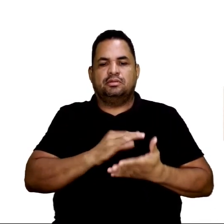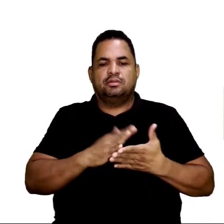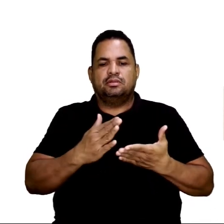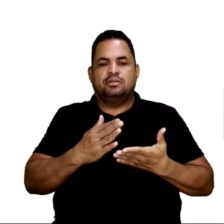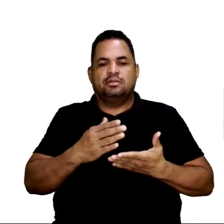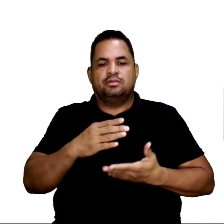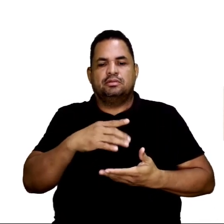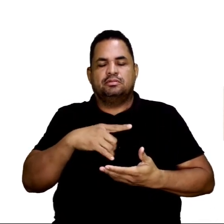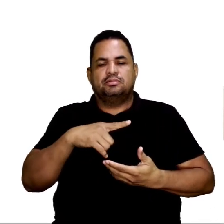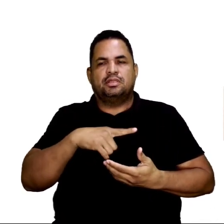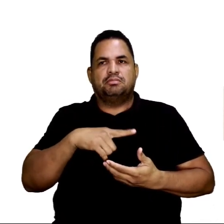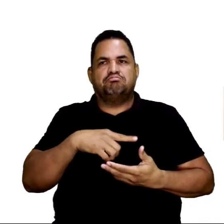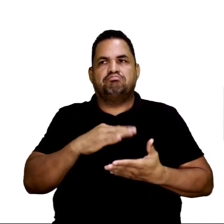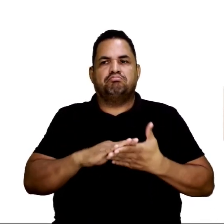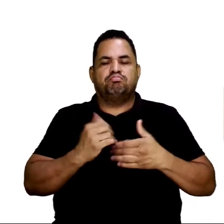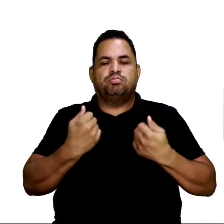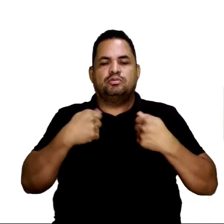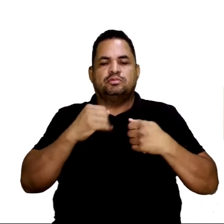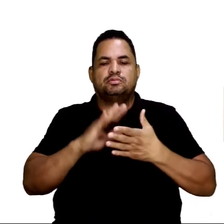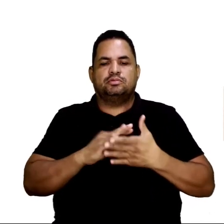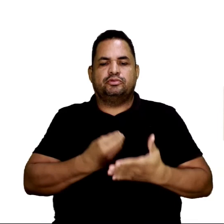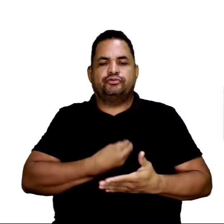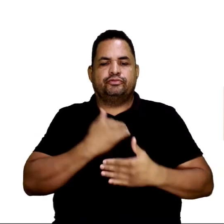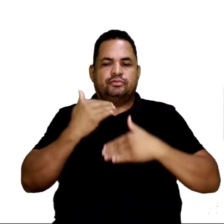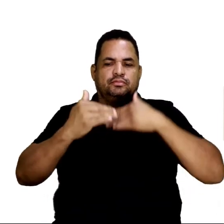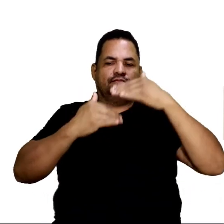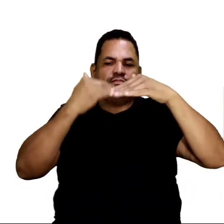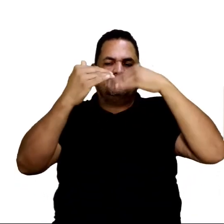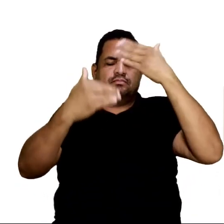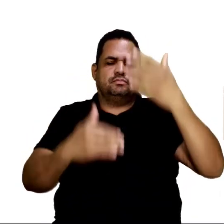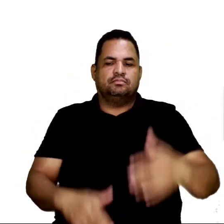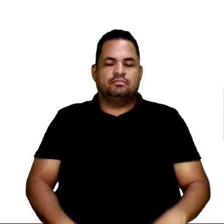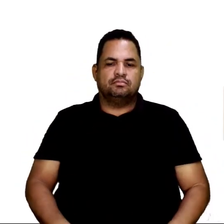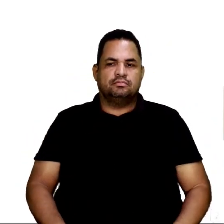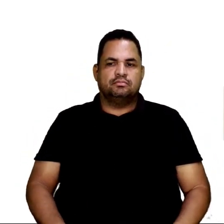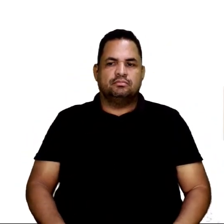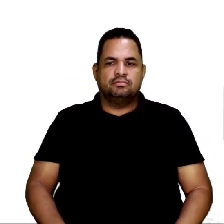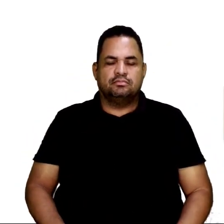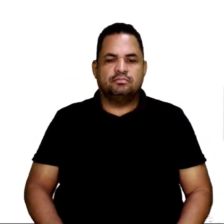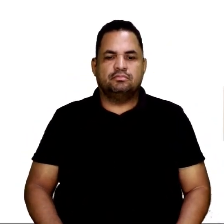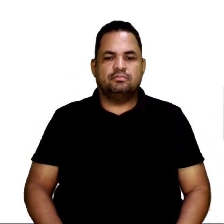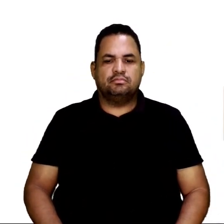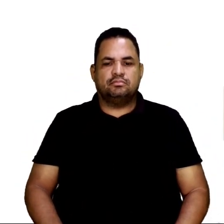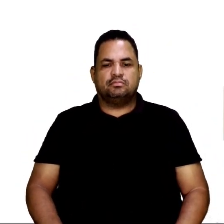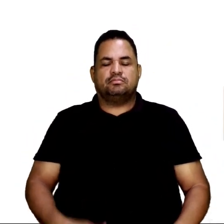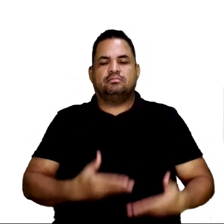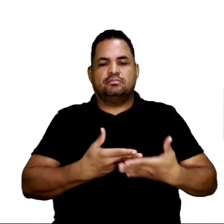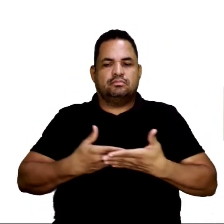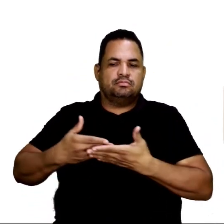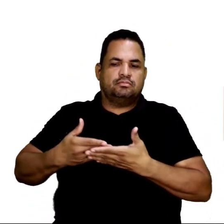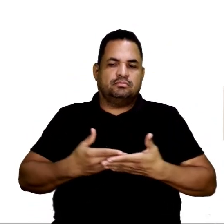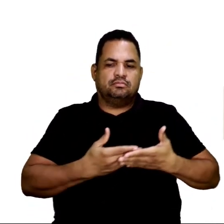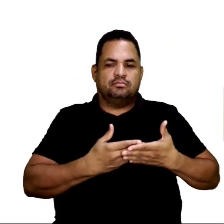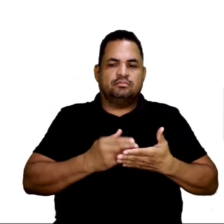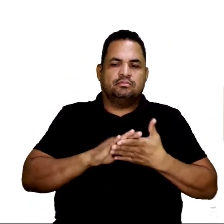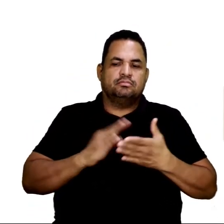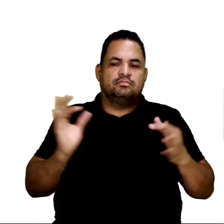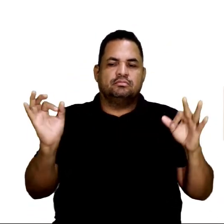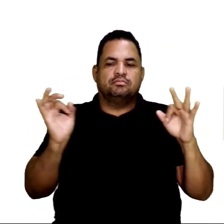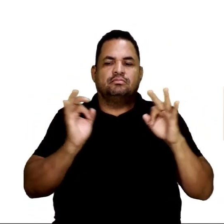têm maiores chances de sobrevivência. Ou seja, os bebês que estão mais